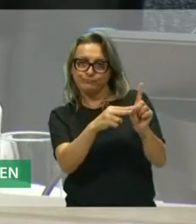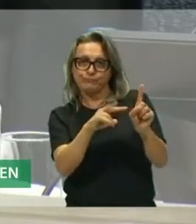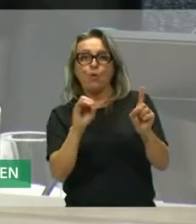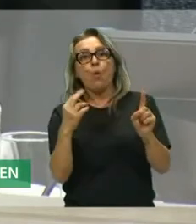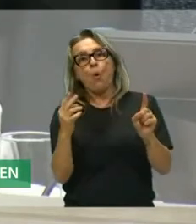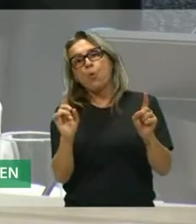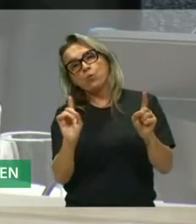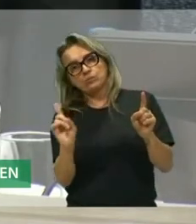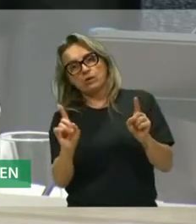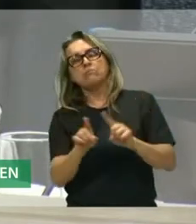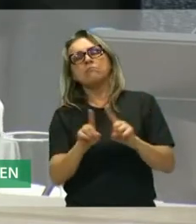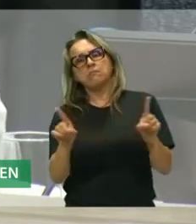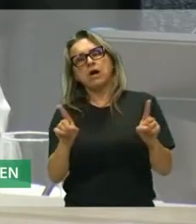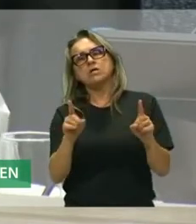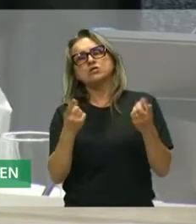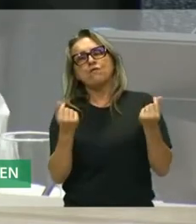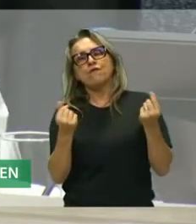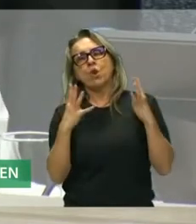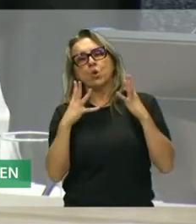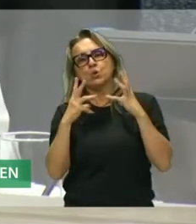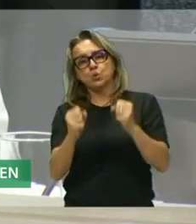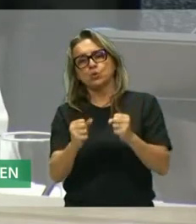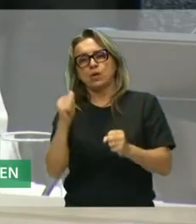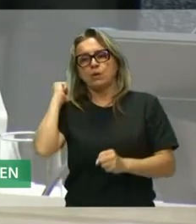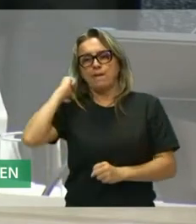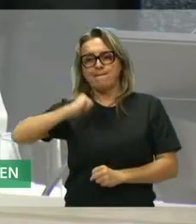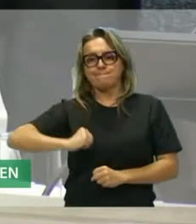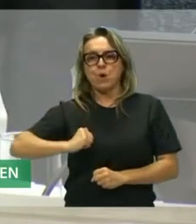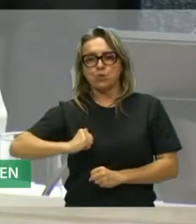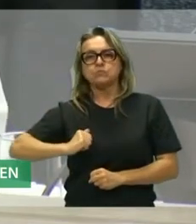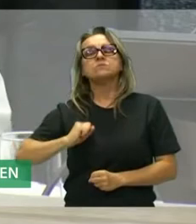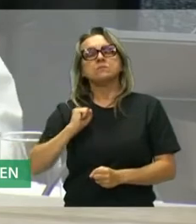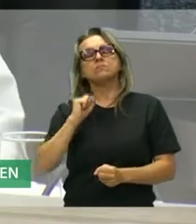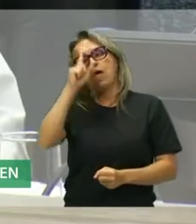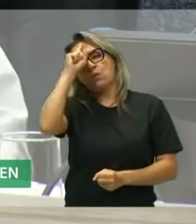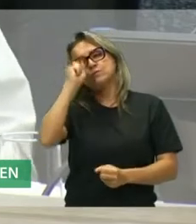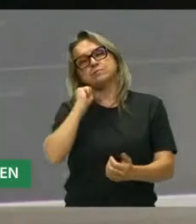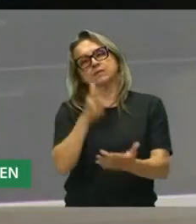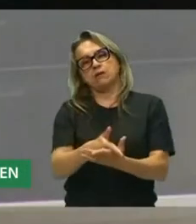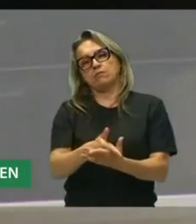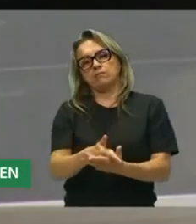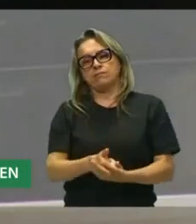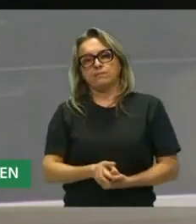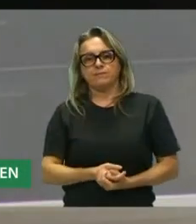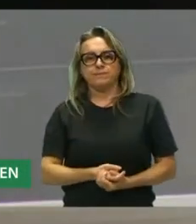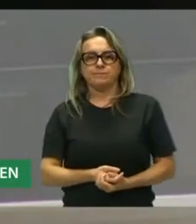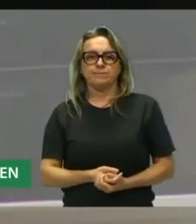passei está tudo, e de fato a bolsa do residente nós é que pagamos. Tá bom, obrigado.